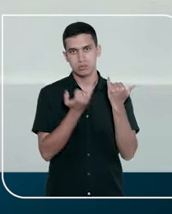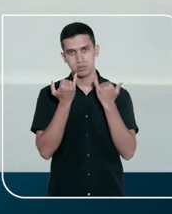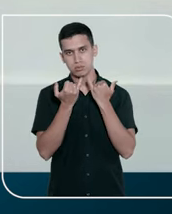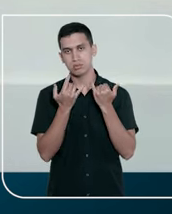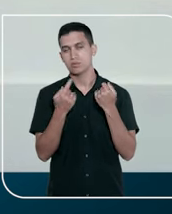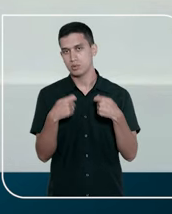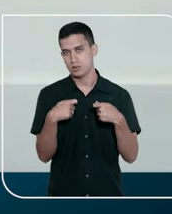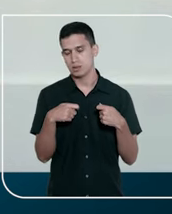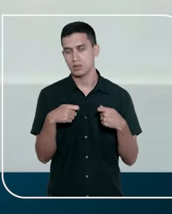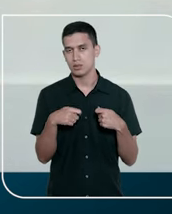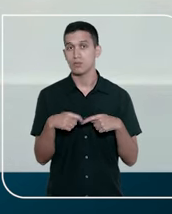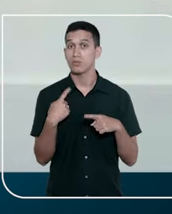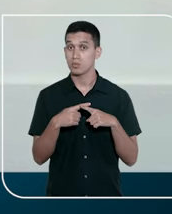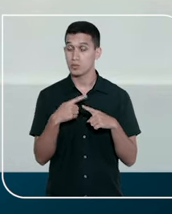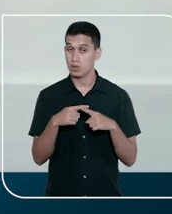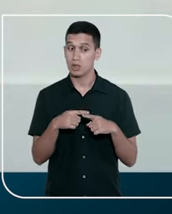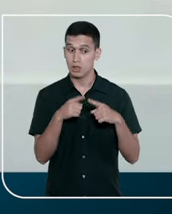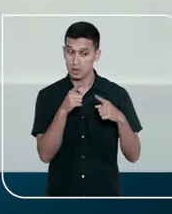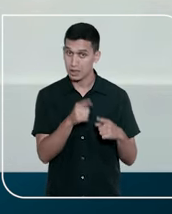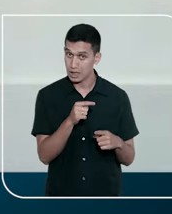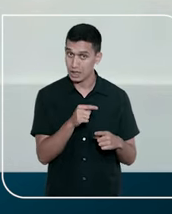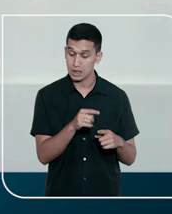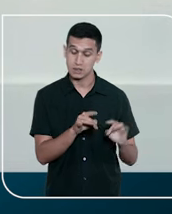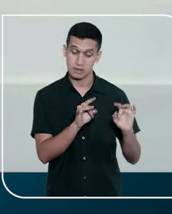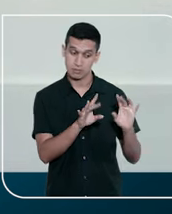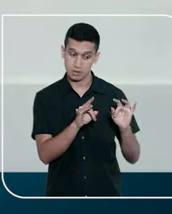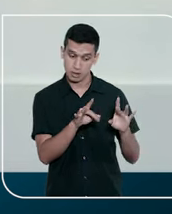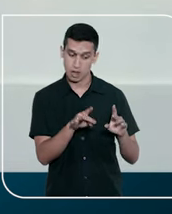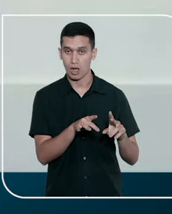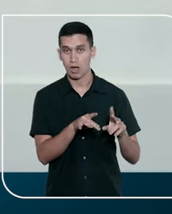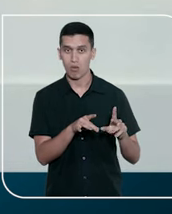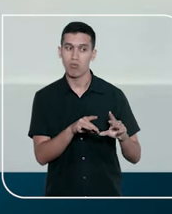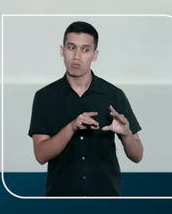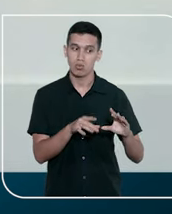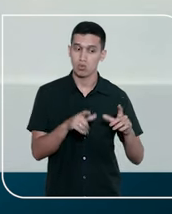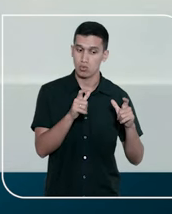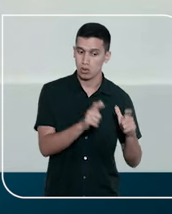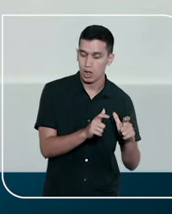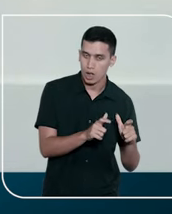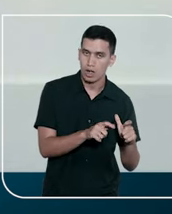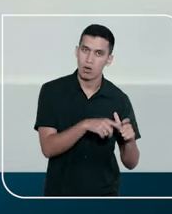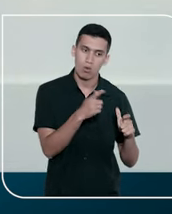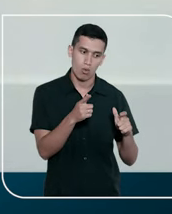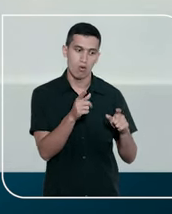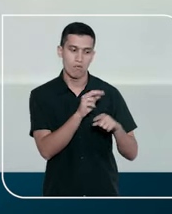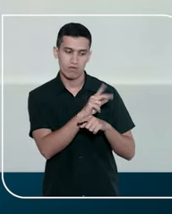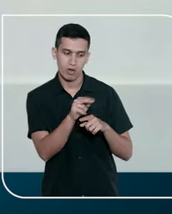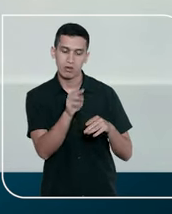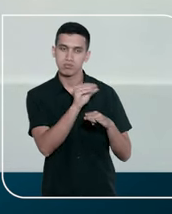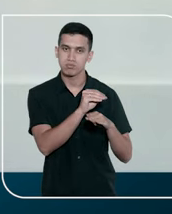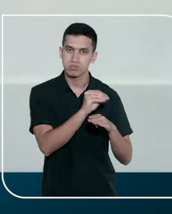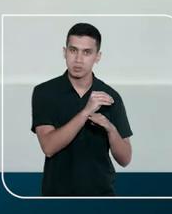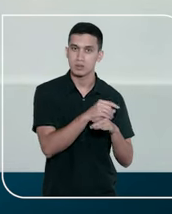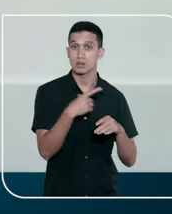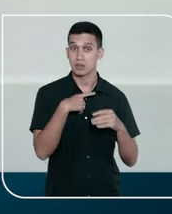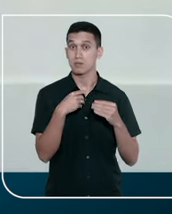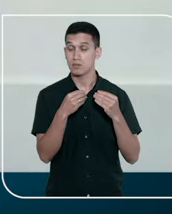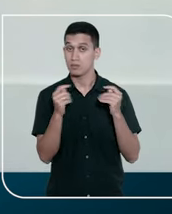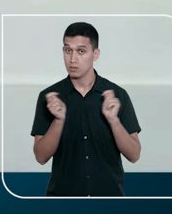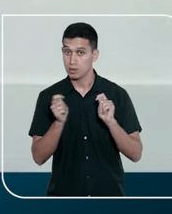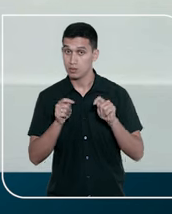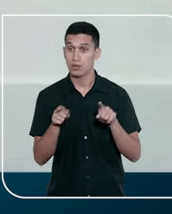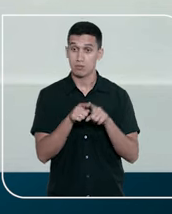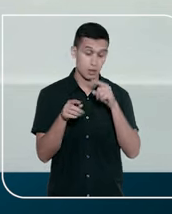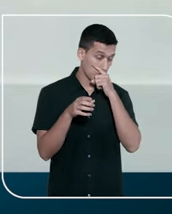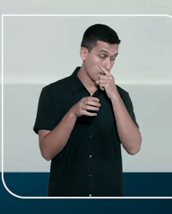que o equipamento especial para uma pessoa com deficiência possa estar disponível, para que aquela equipe no aeroporto